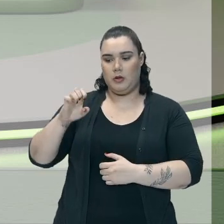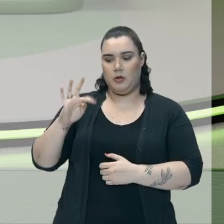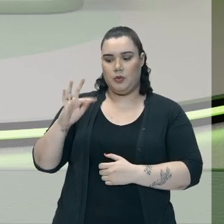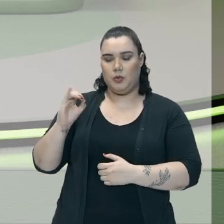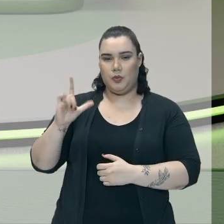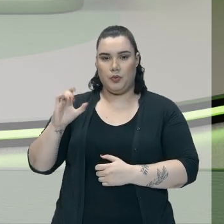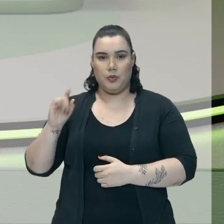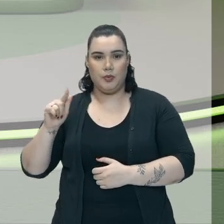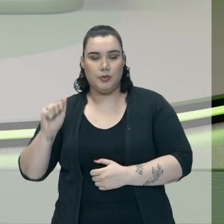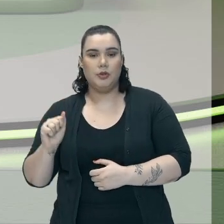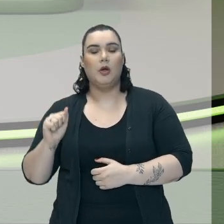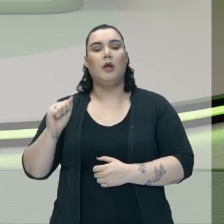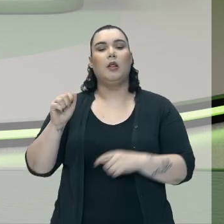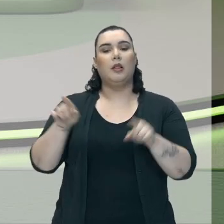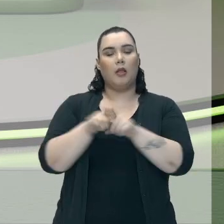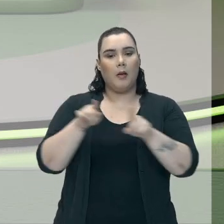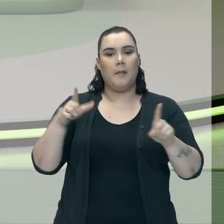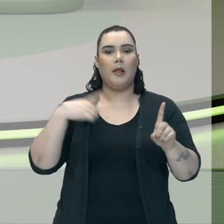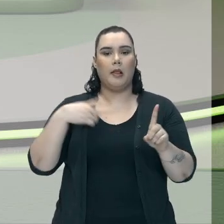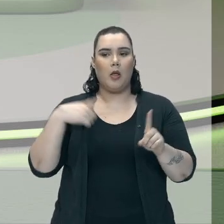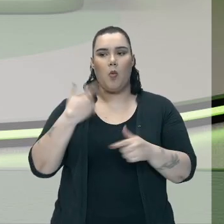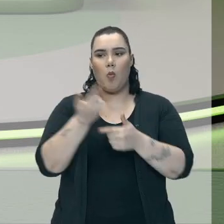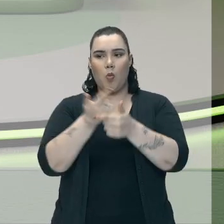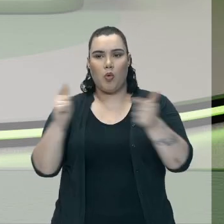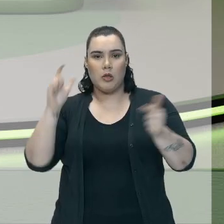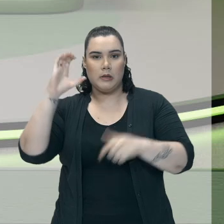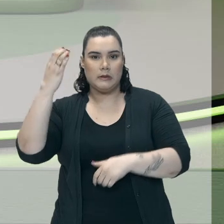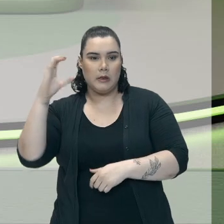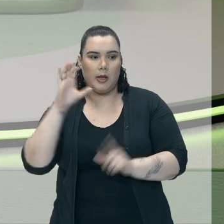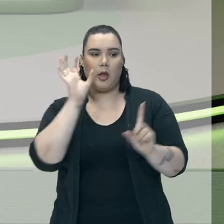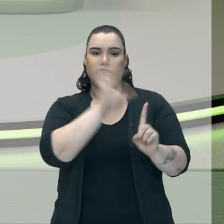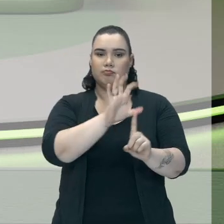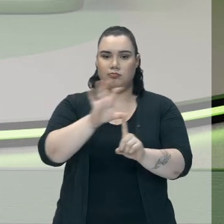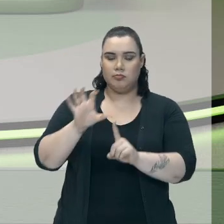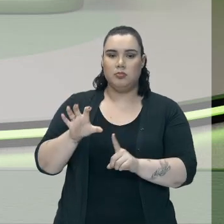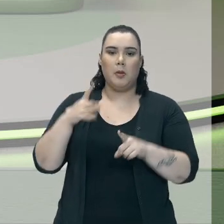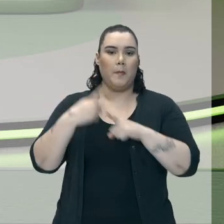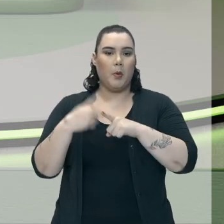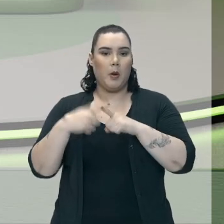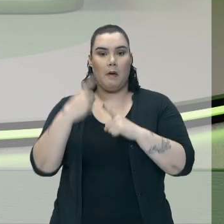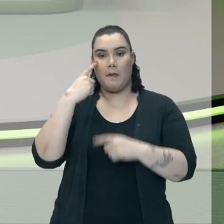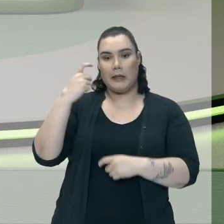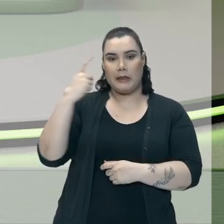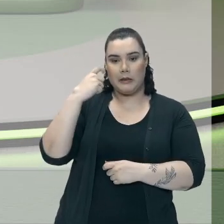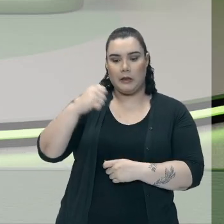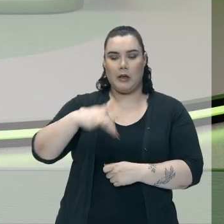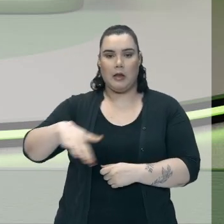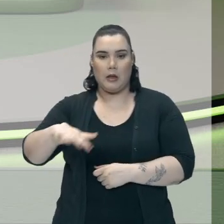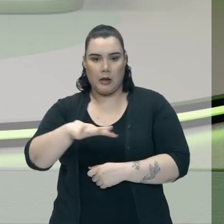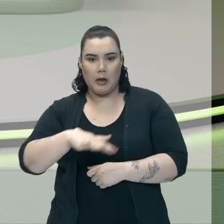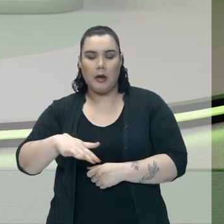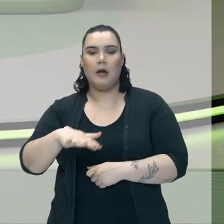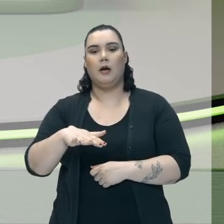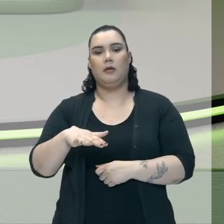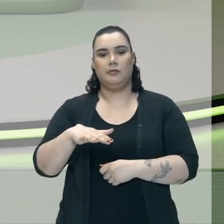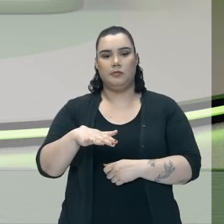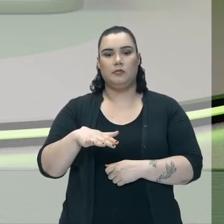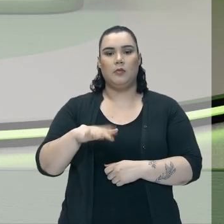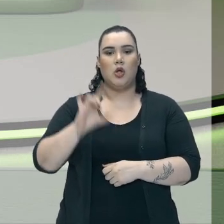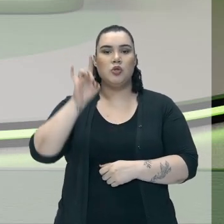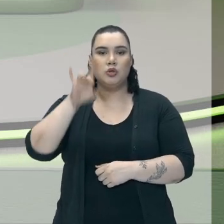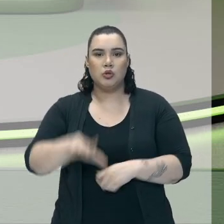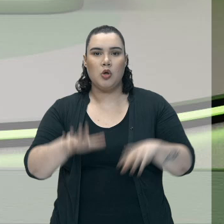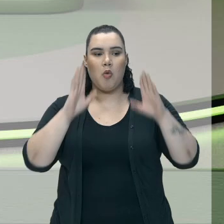também influencia muitas outras ciências, uma vez que o interesse pelo espaço não